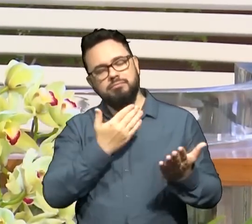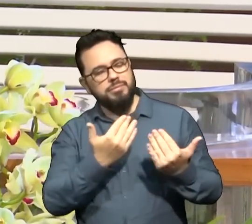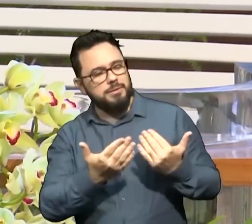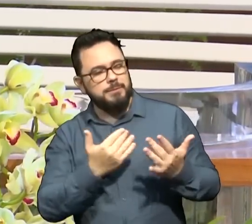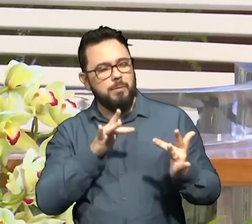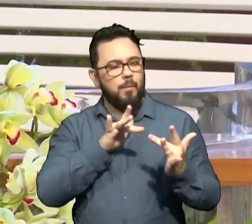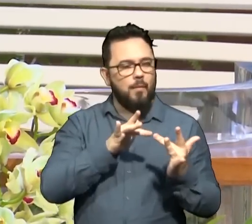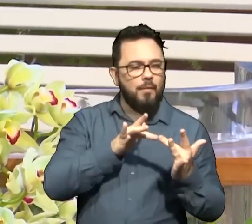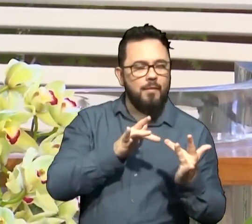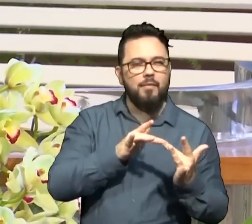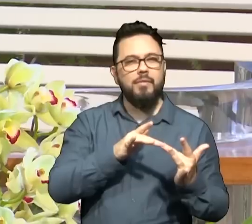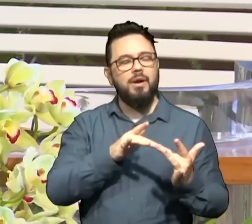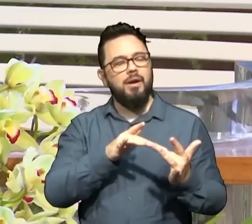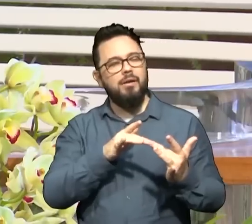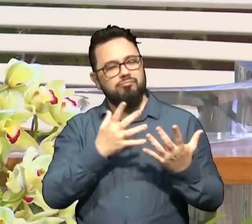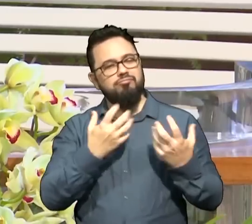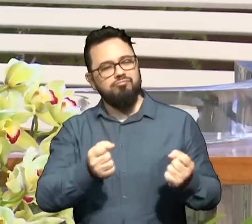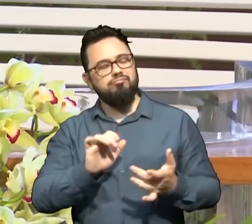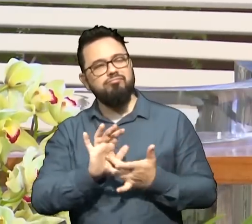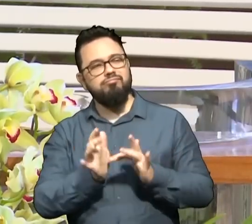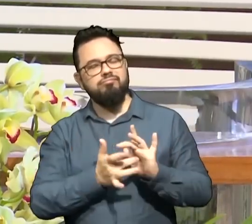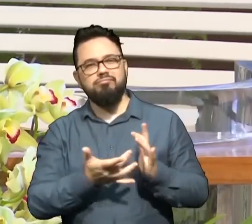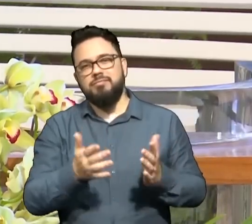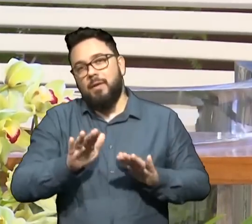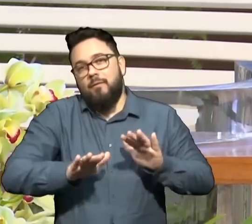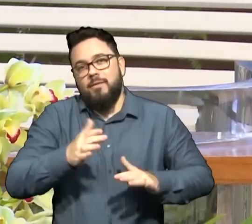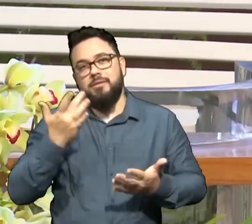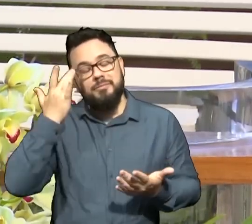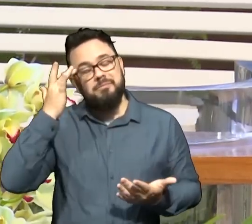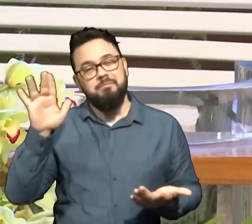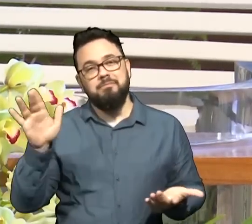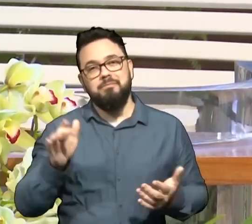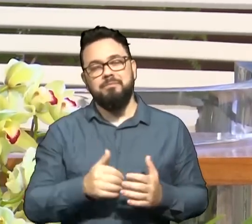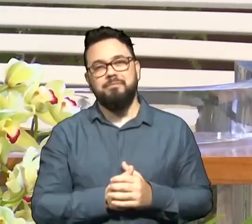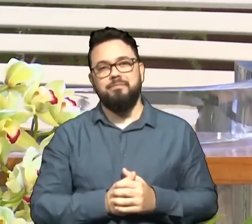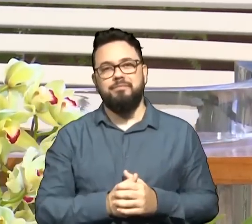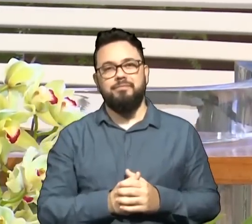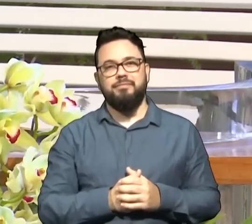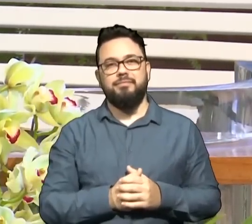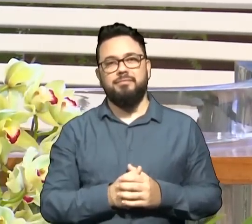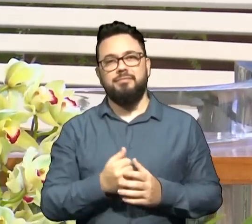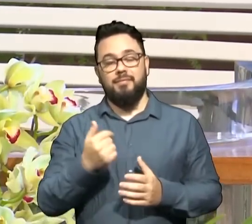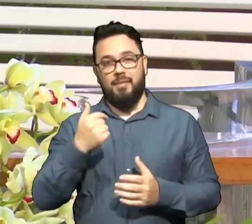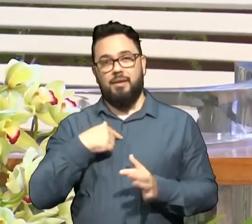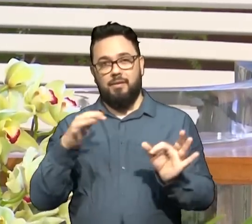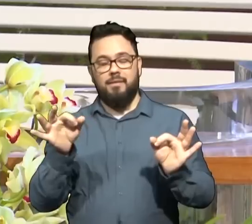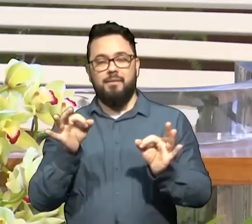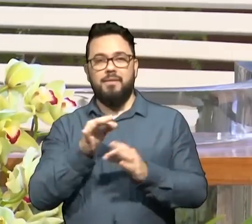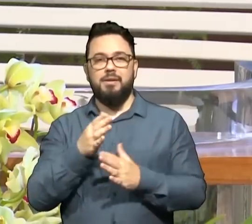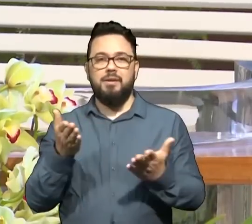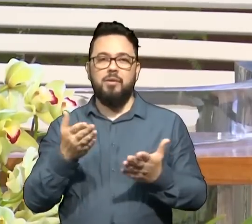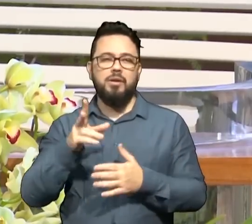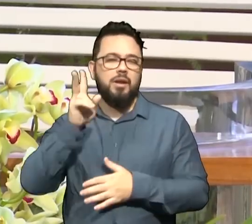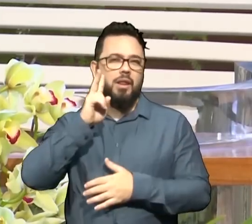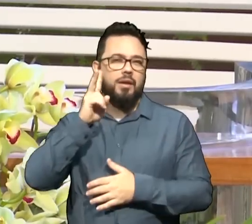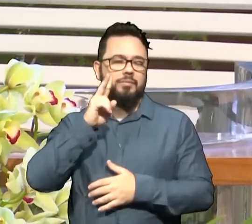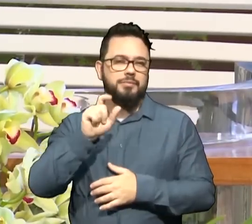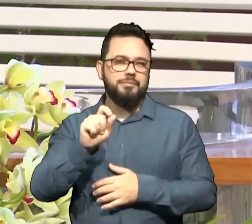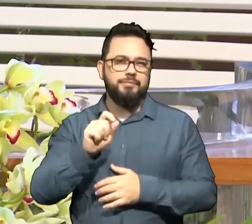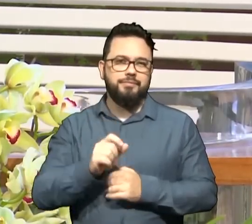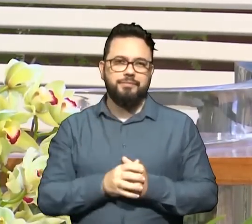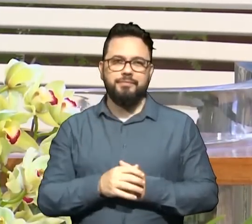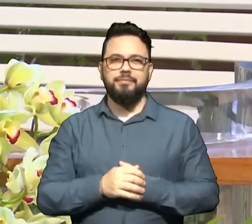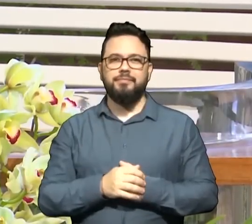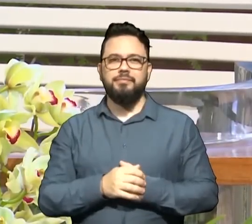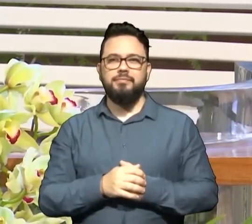fez amigos e amizades ali e sendo assim eu termino a minha mensagem para você lembrando uma